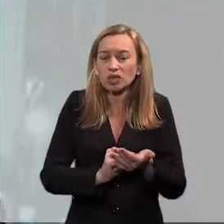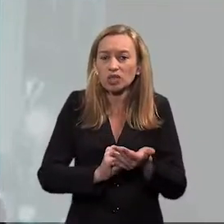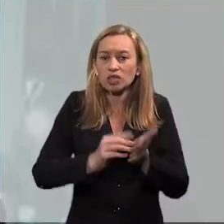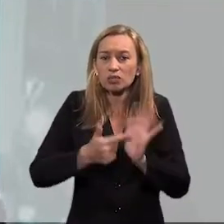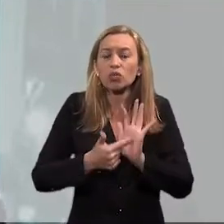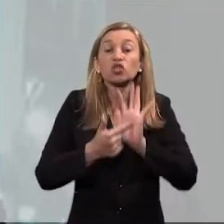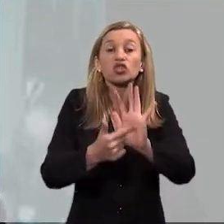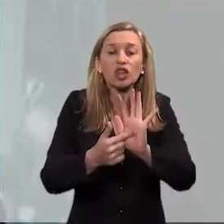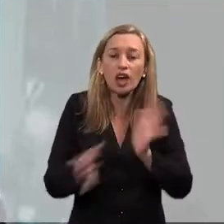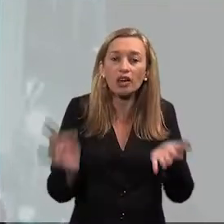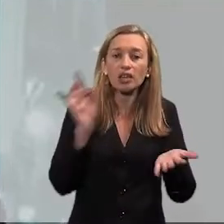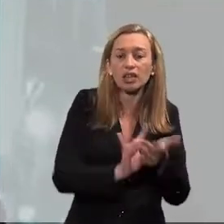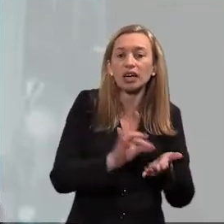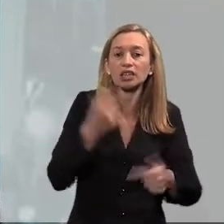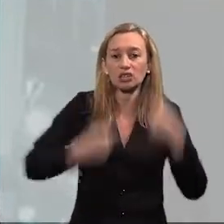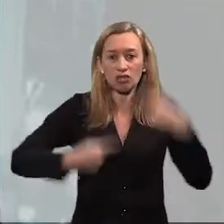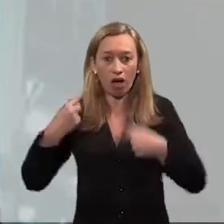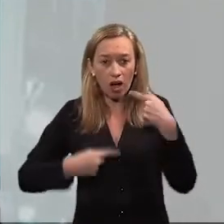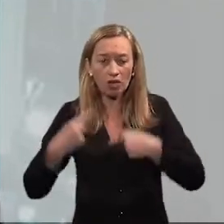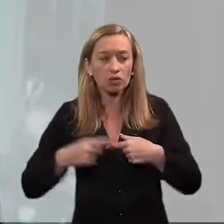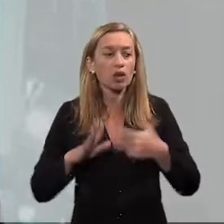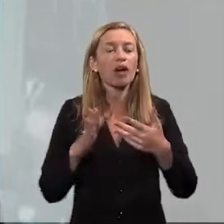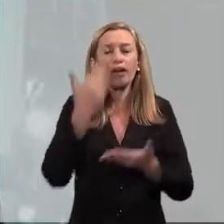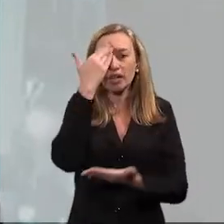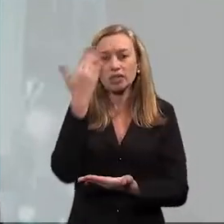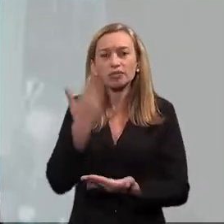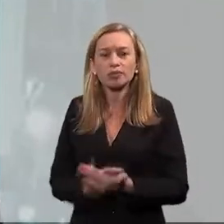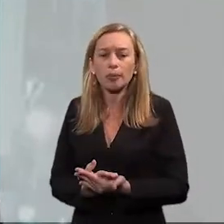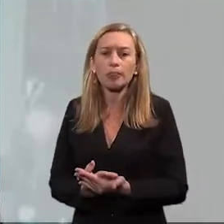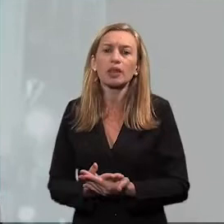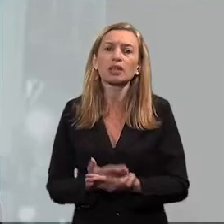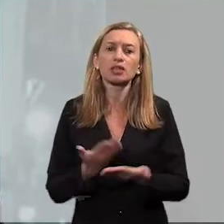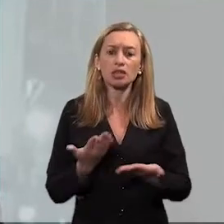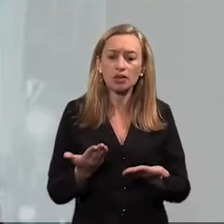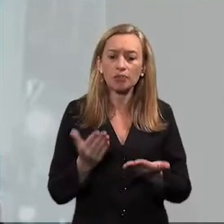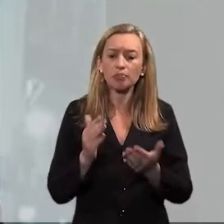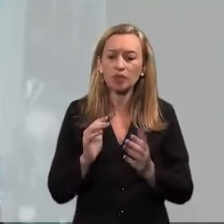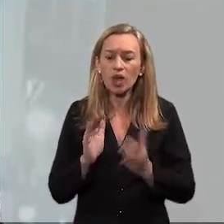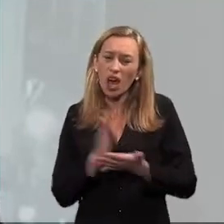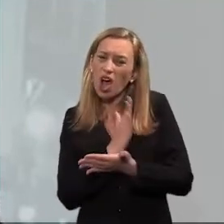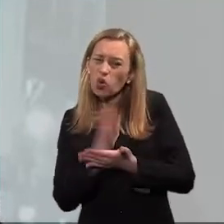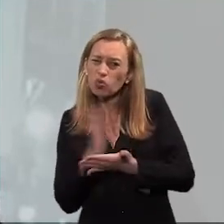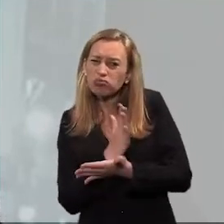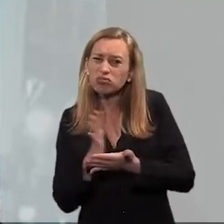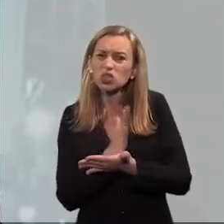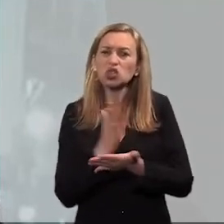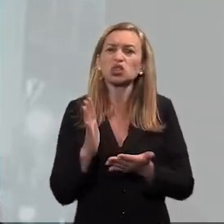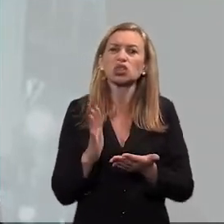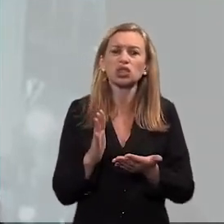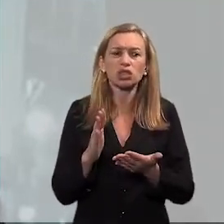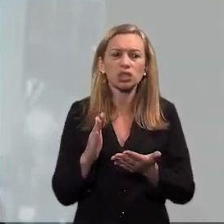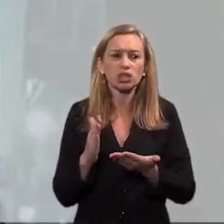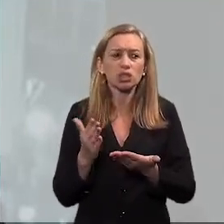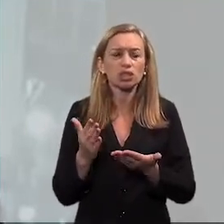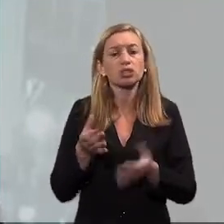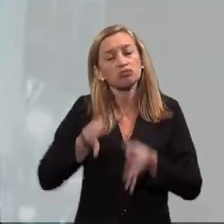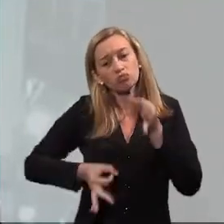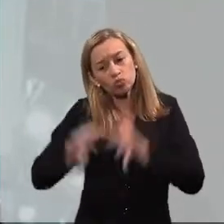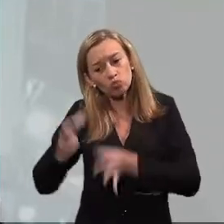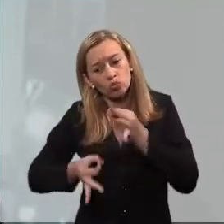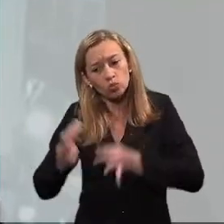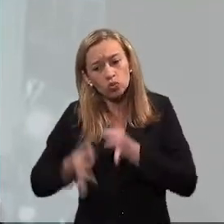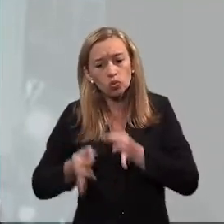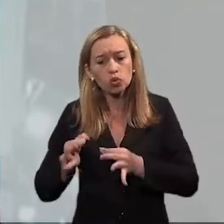dessa transparência, desse diálogo. Acreditamos que, talvez, algumas